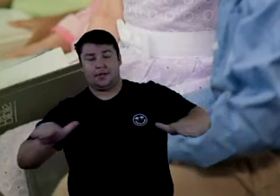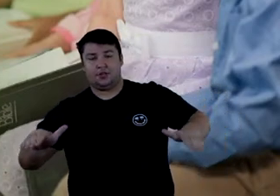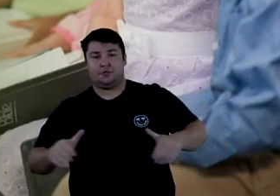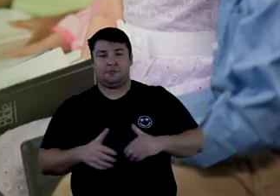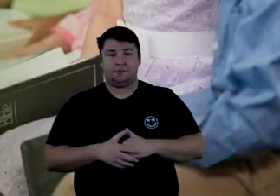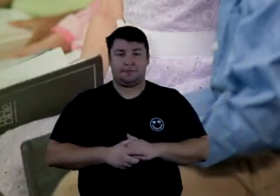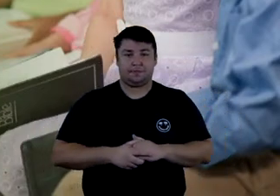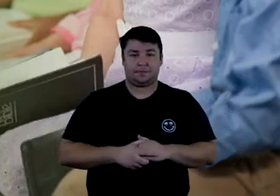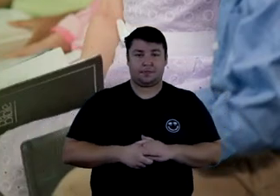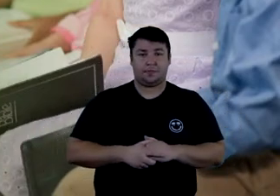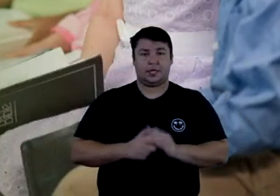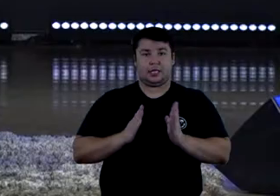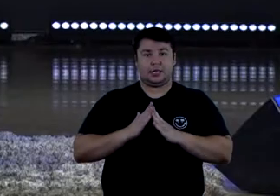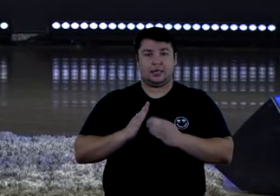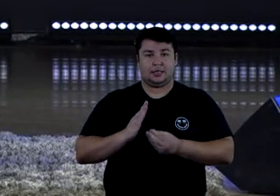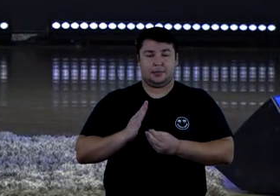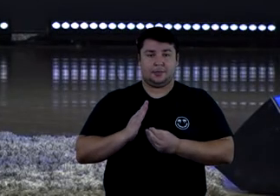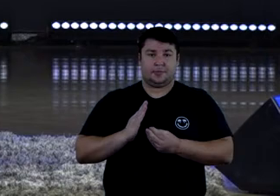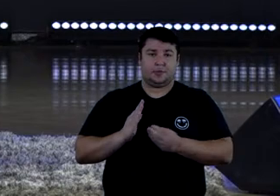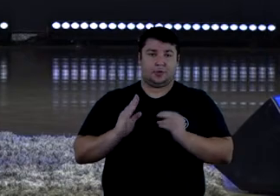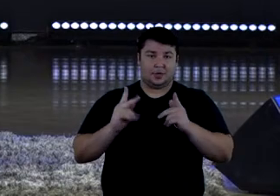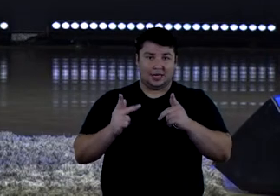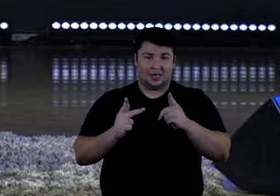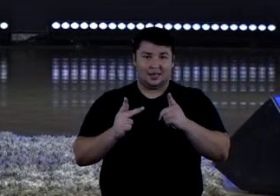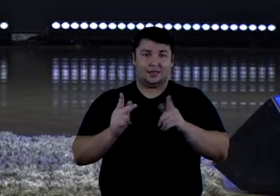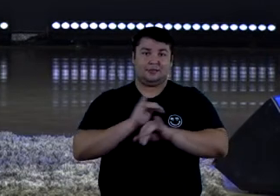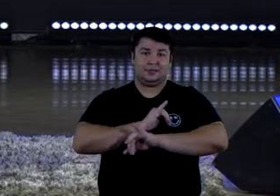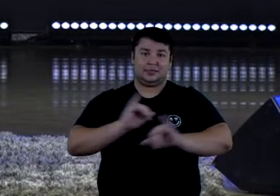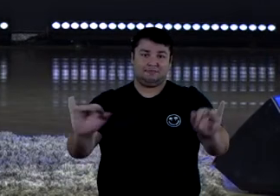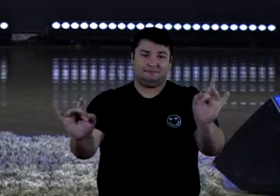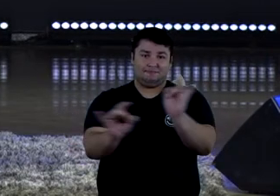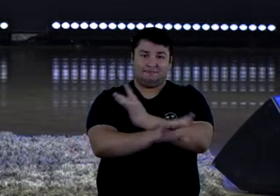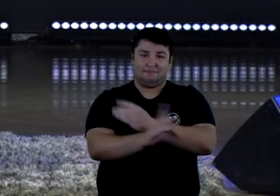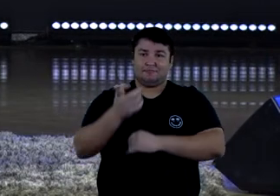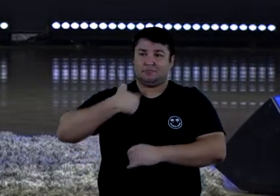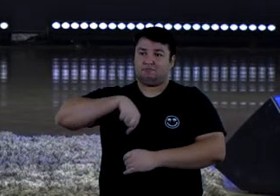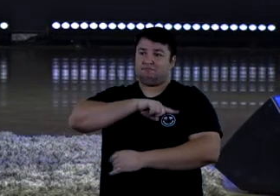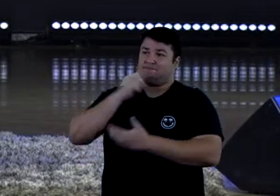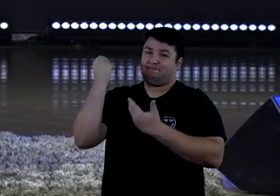Infantil da igreja. Bom, recados dados, vamos dar uma salva de palmas